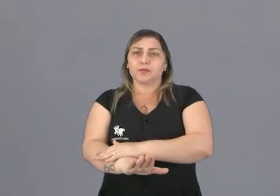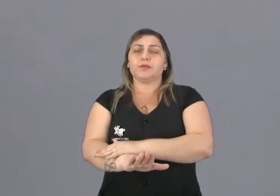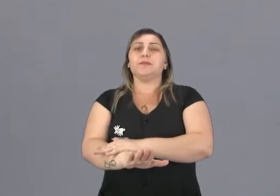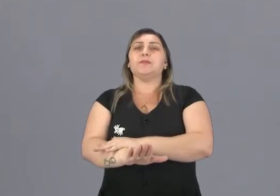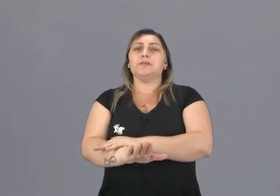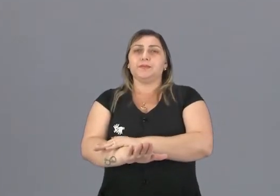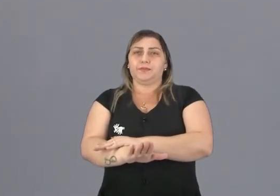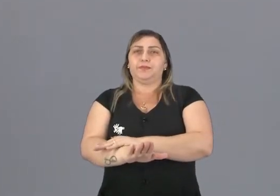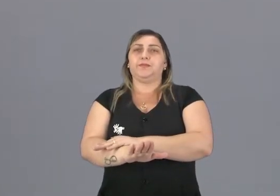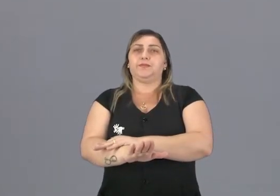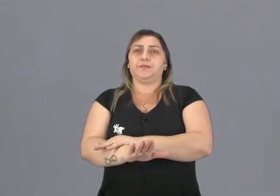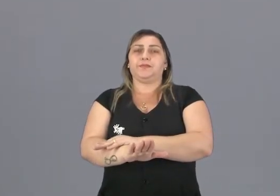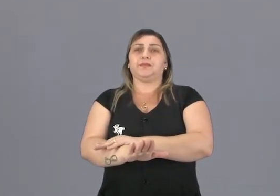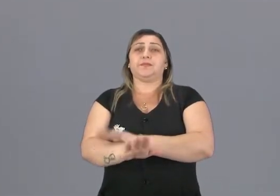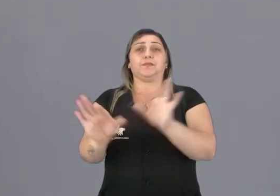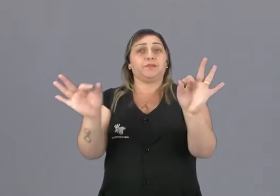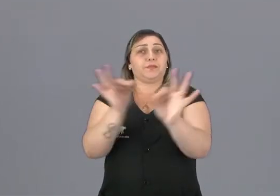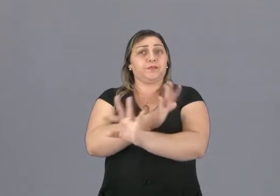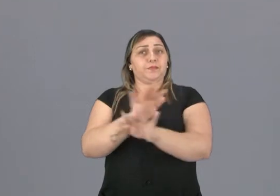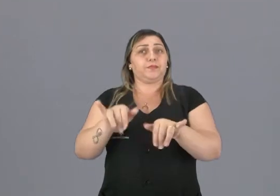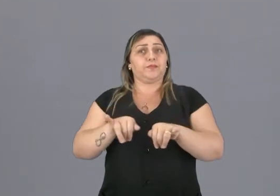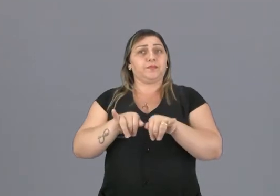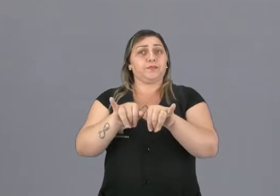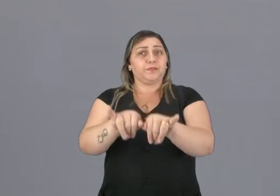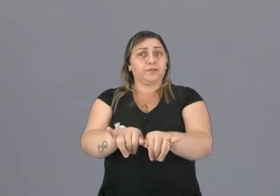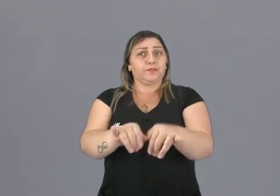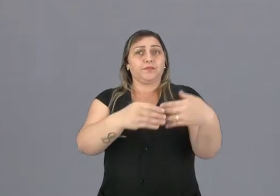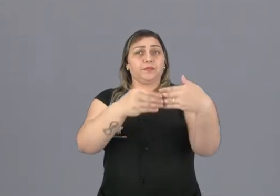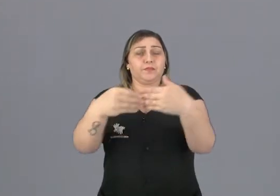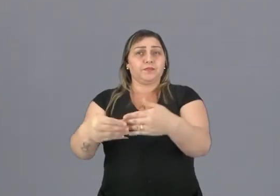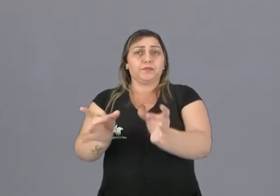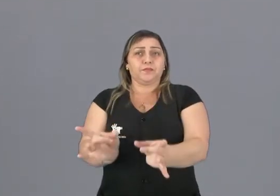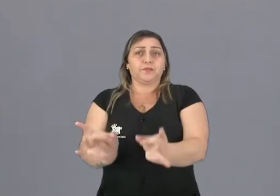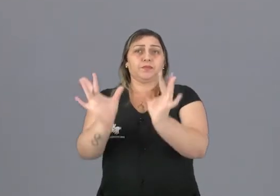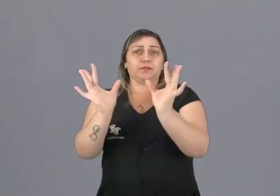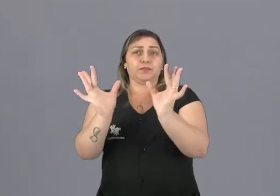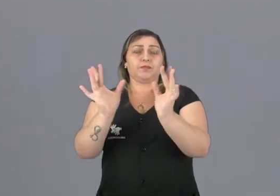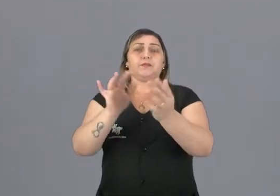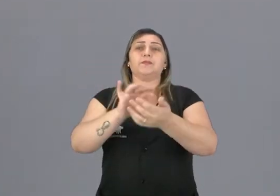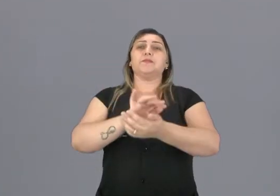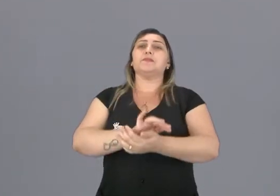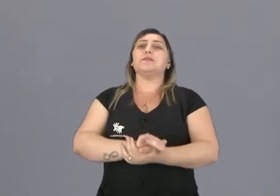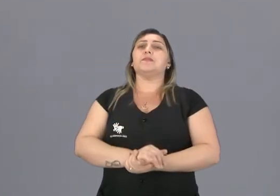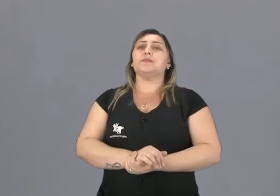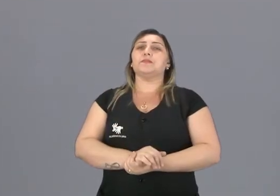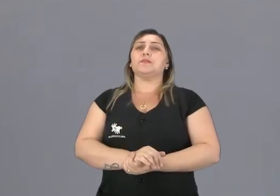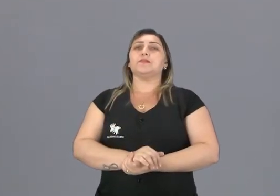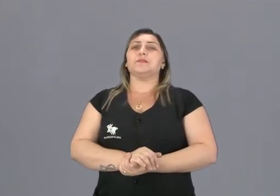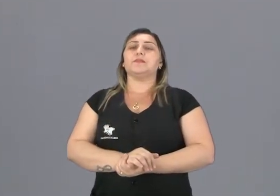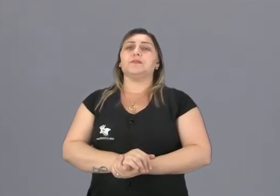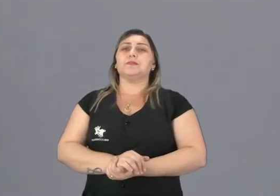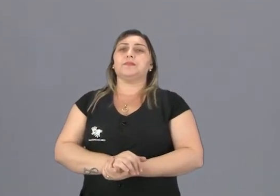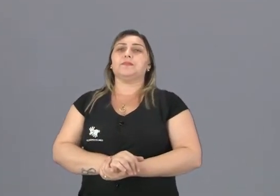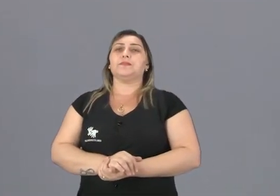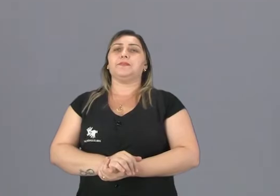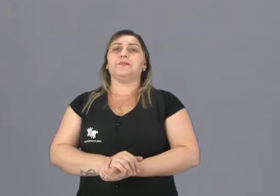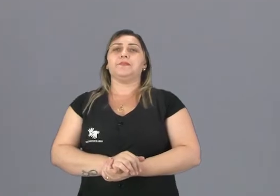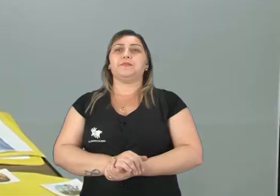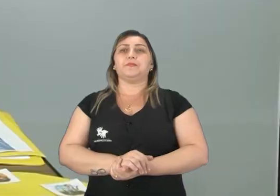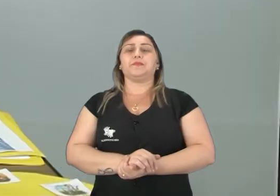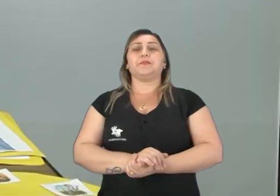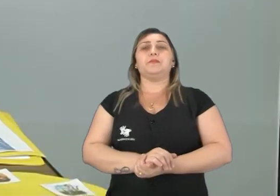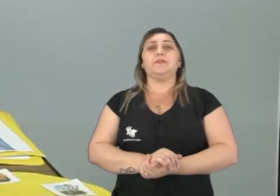embalagem e vai ficar pronto para ser aqui, ó, ficar pronto para ser entregue aos